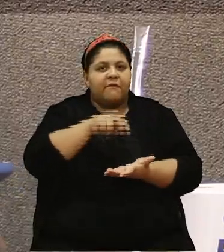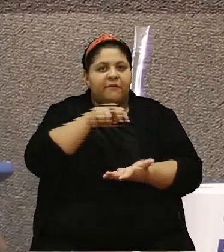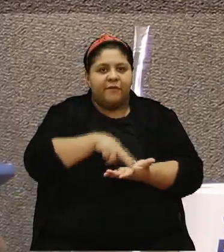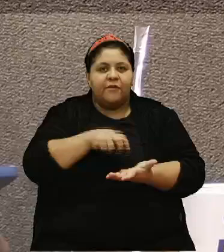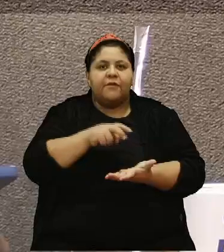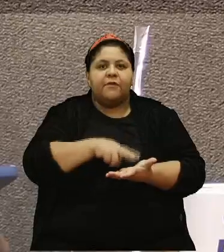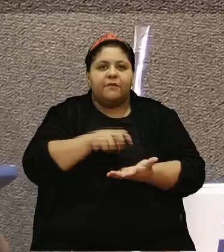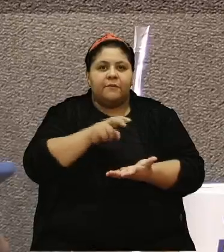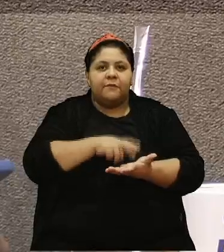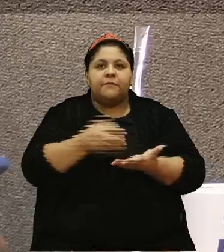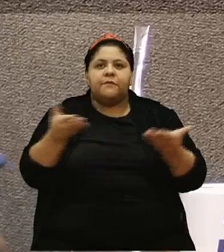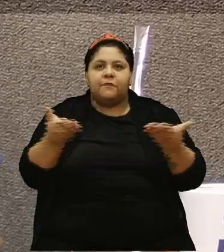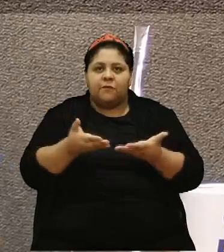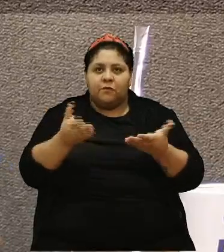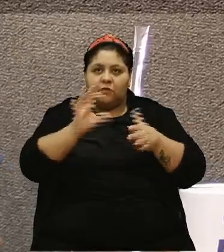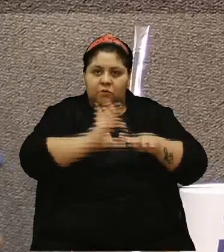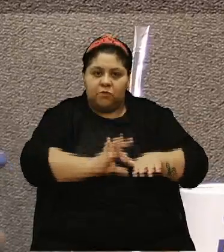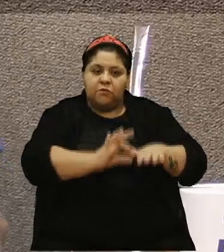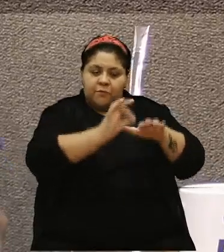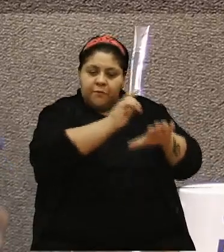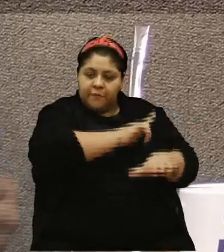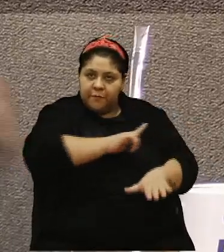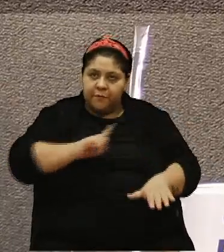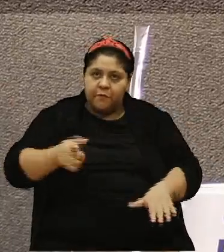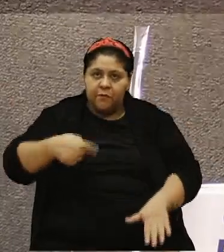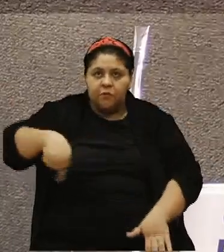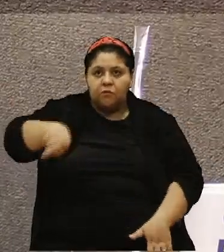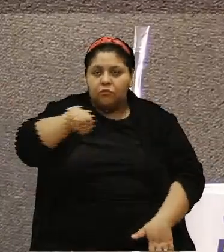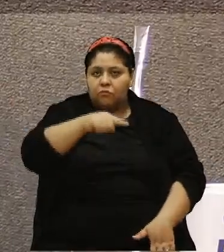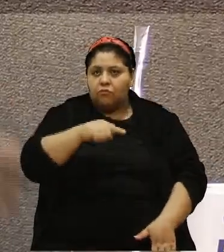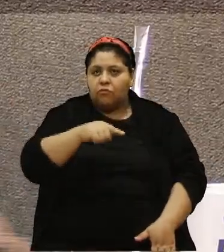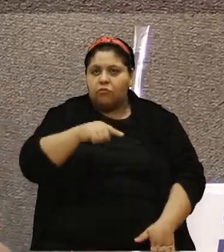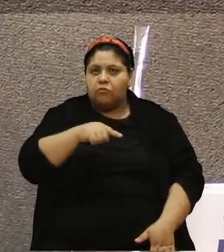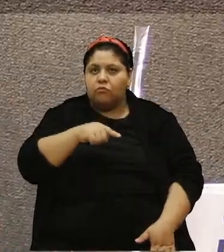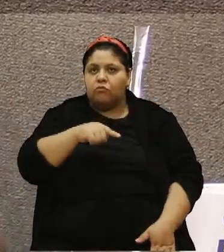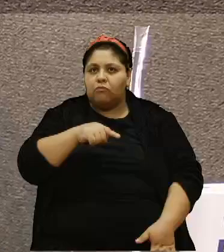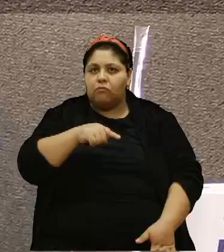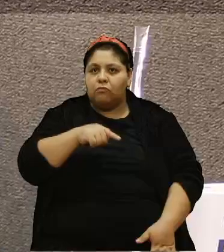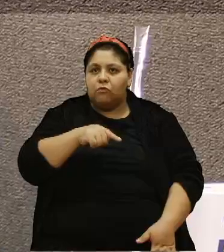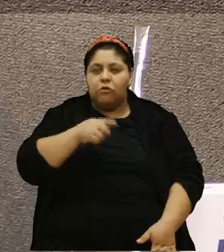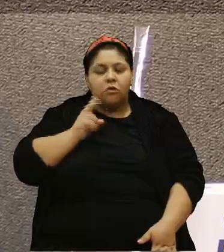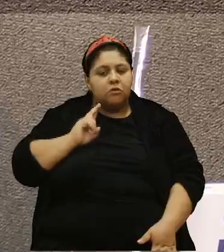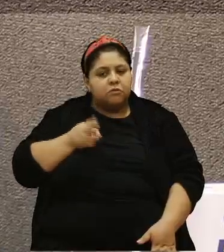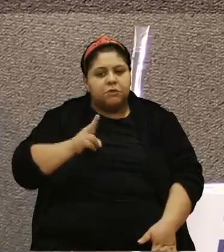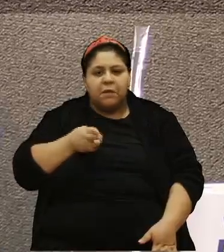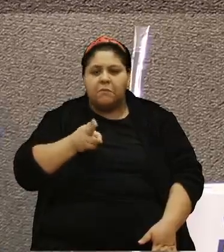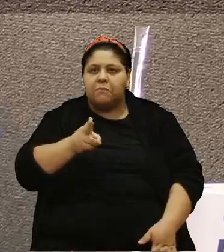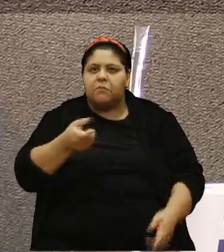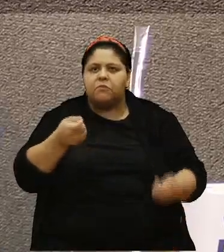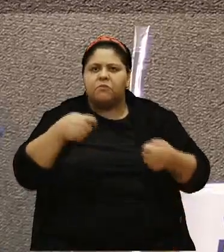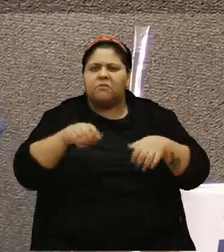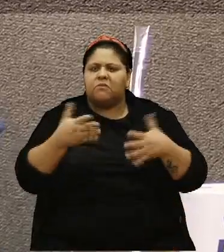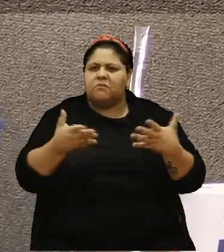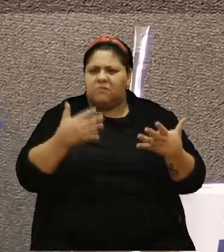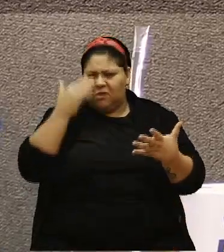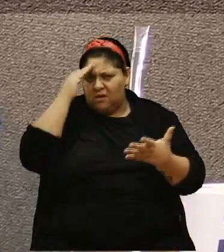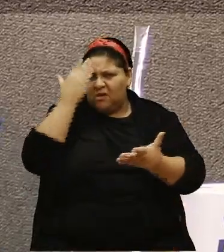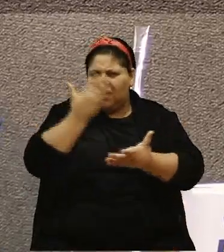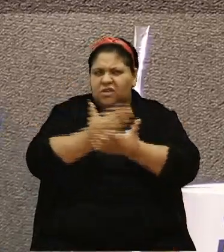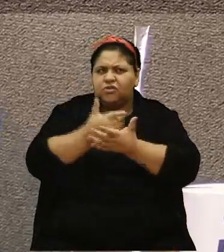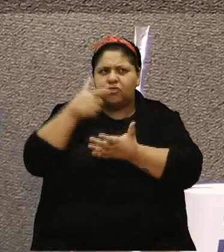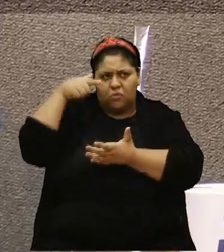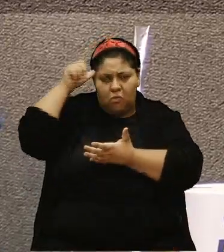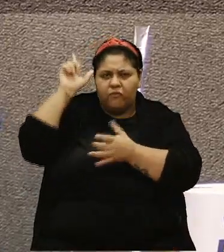está governando o Rio Grande do Sul e nós encaminhamos sempre que necessário, inclusive, acredito que